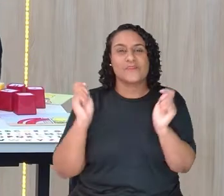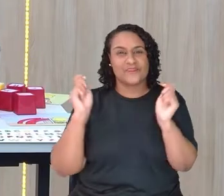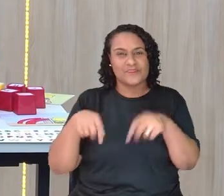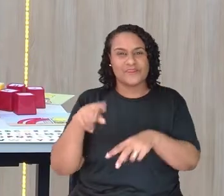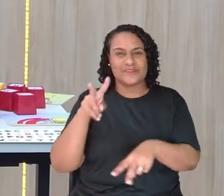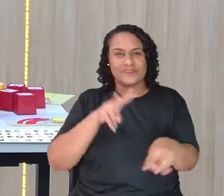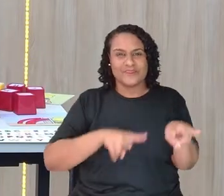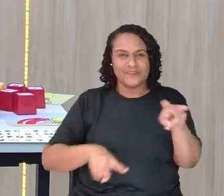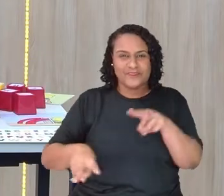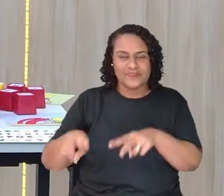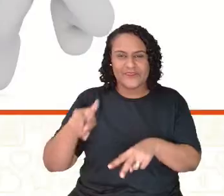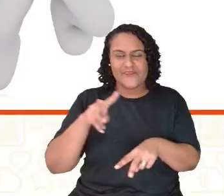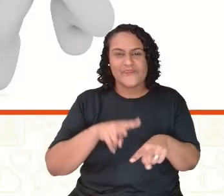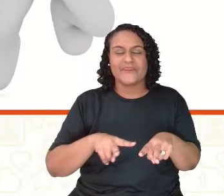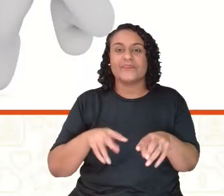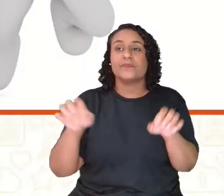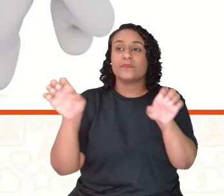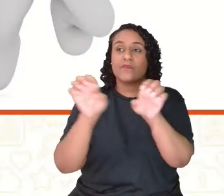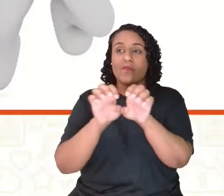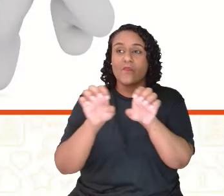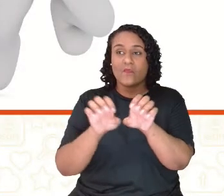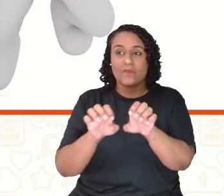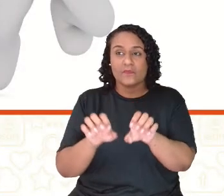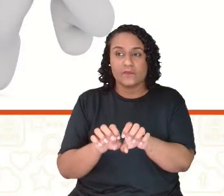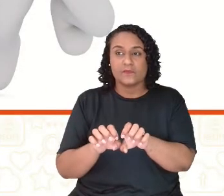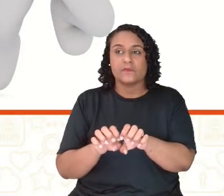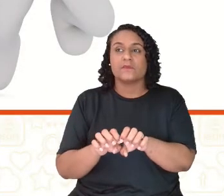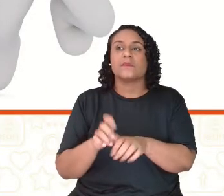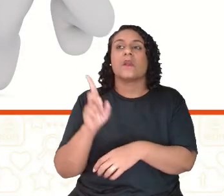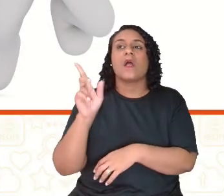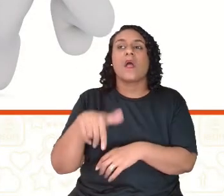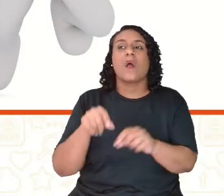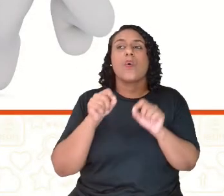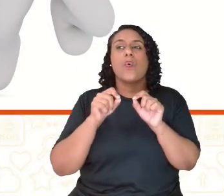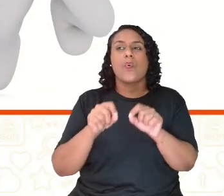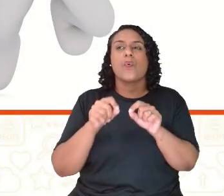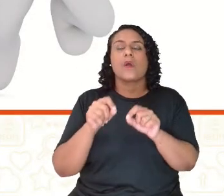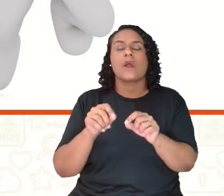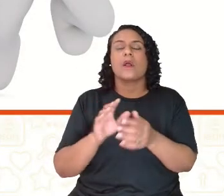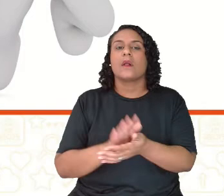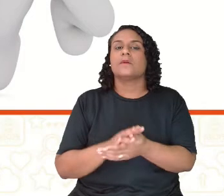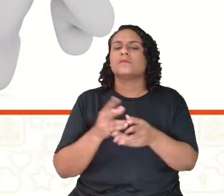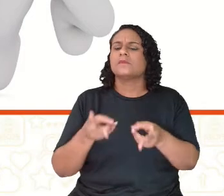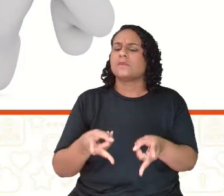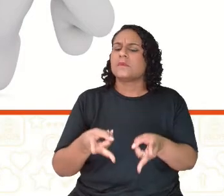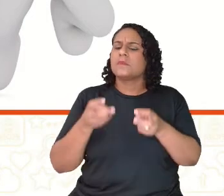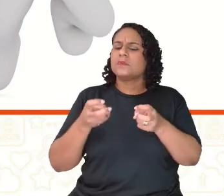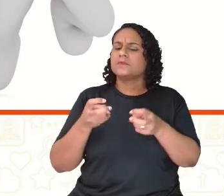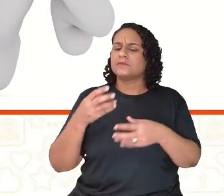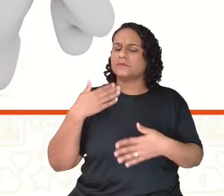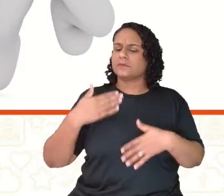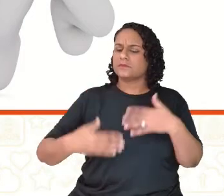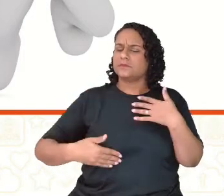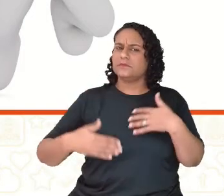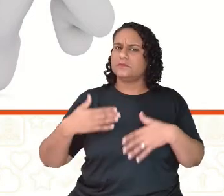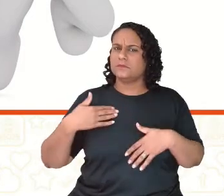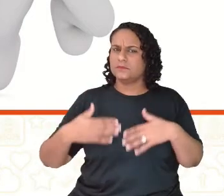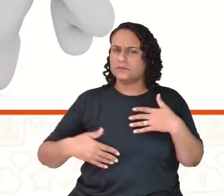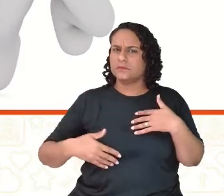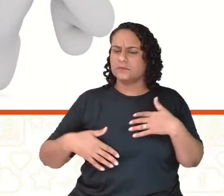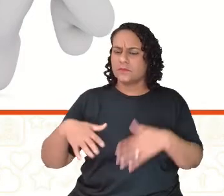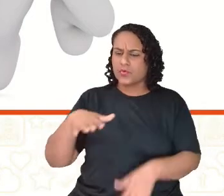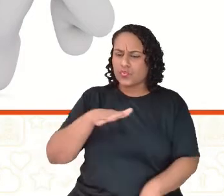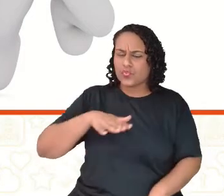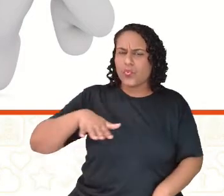aqui. Essa estruturação nada mais é do que a orientação do corpo no